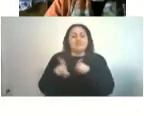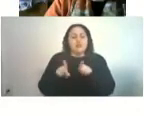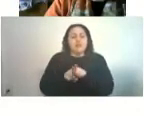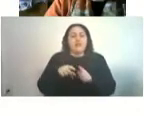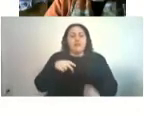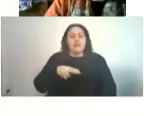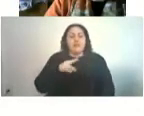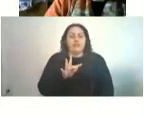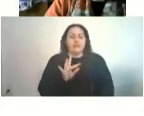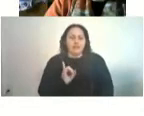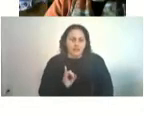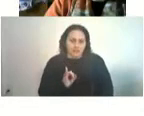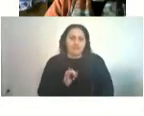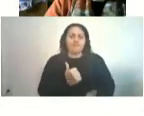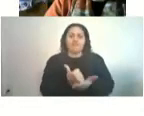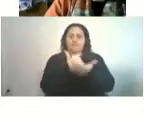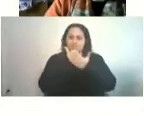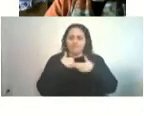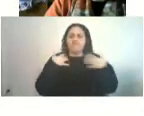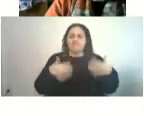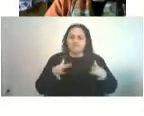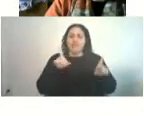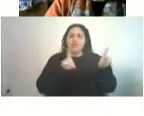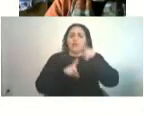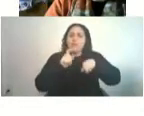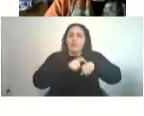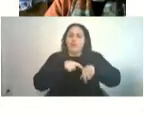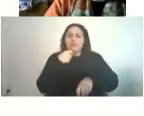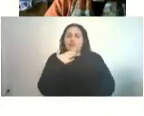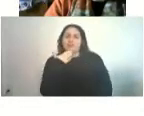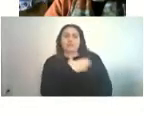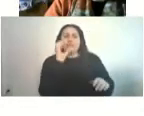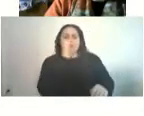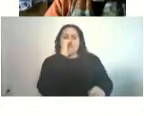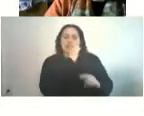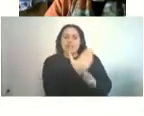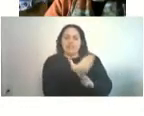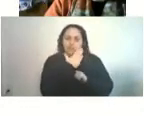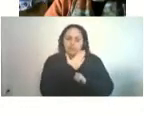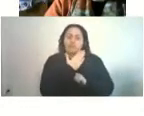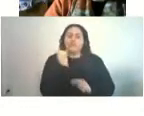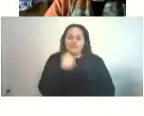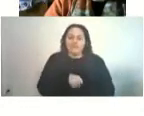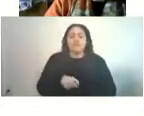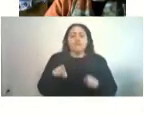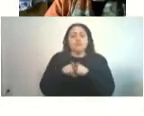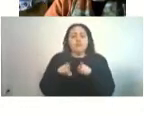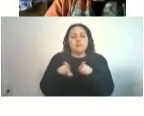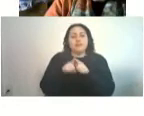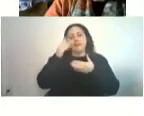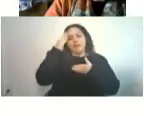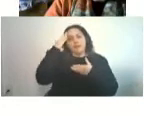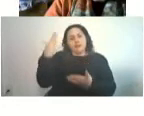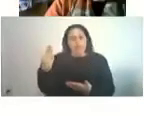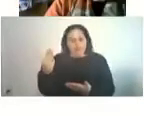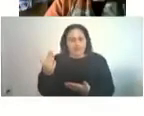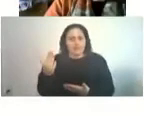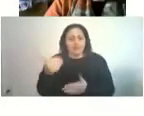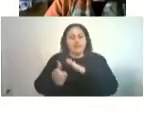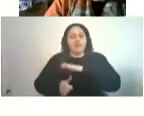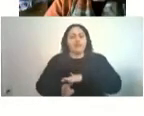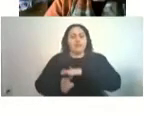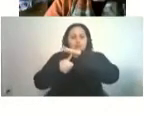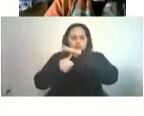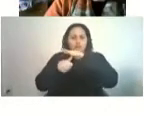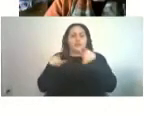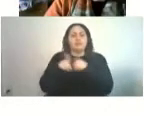NTI, que também nos ajudou em alguns momentos, a gente pediu socorro, o NTI nos ajudou. E agradecer muito, né, a nossa